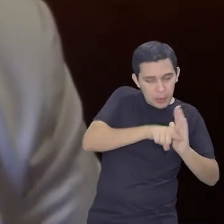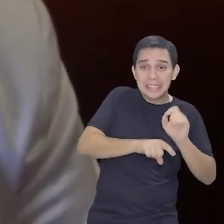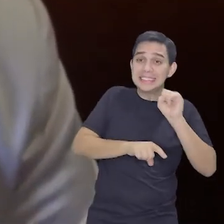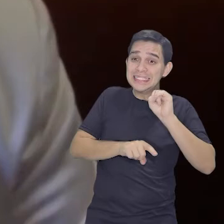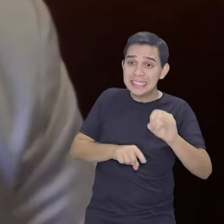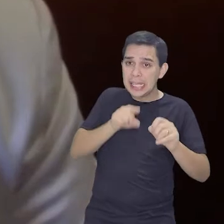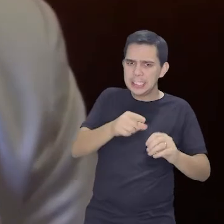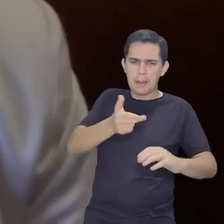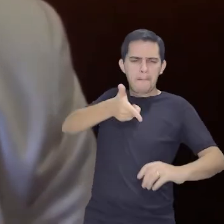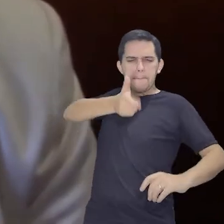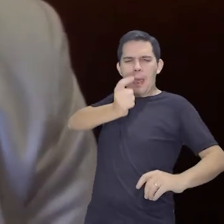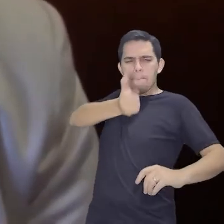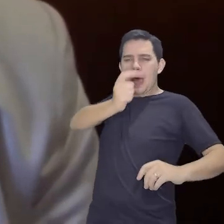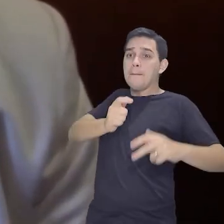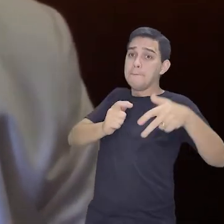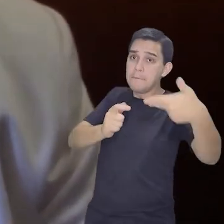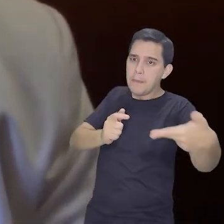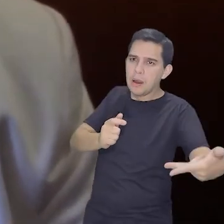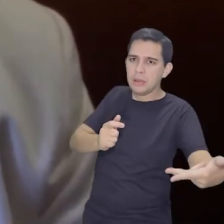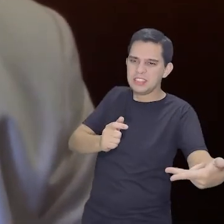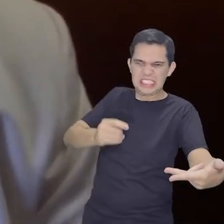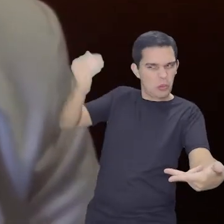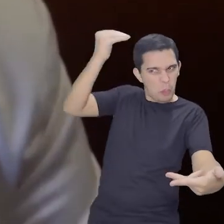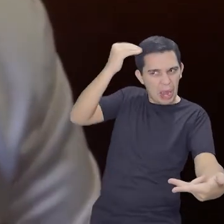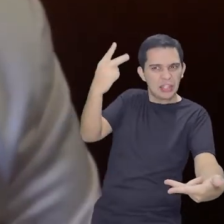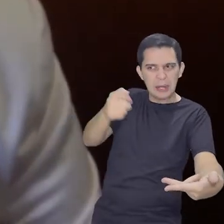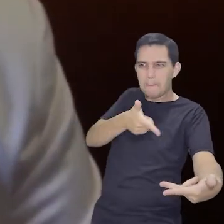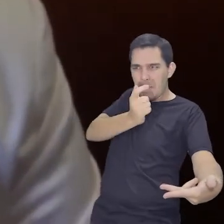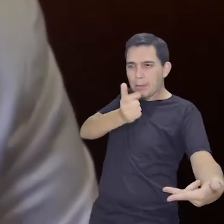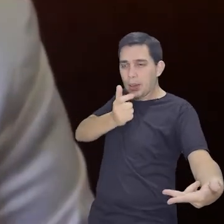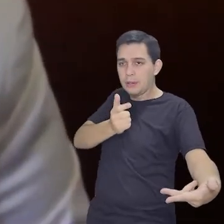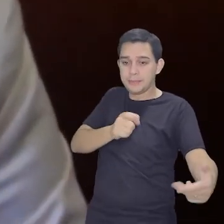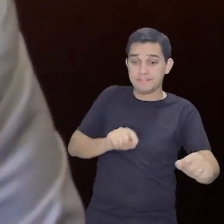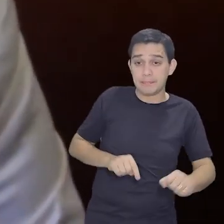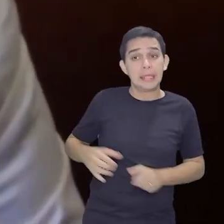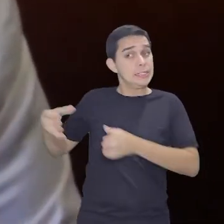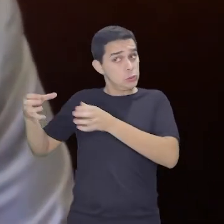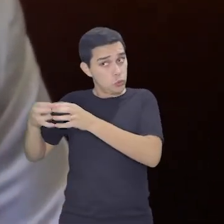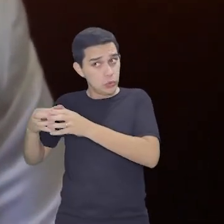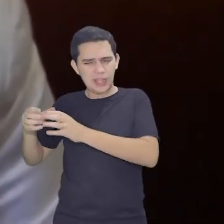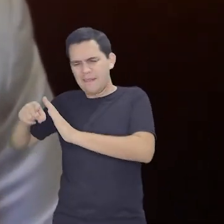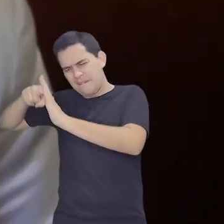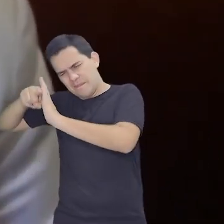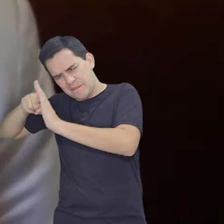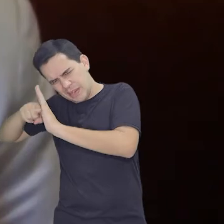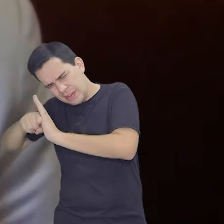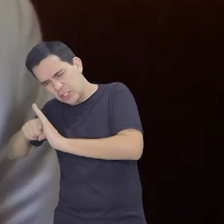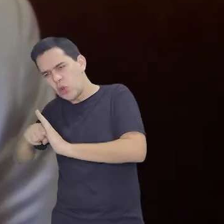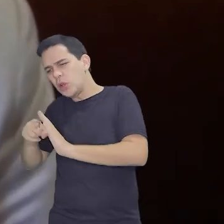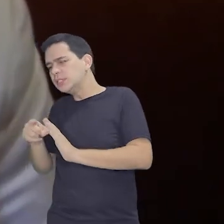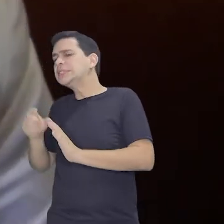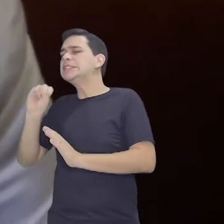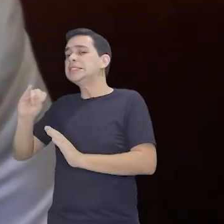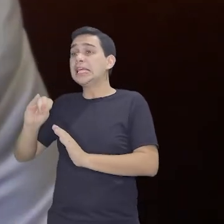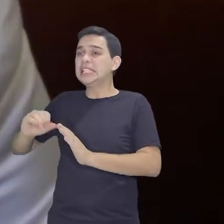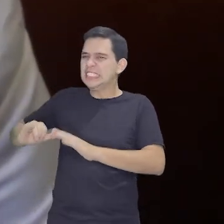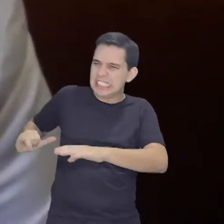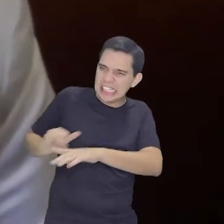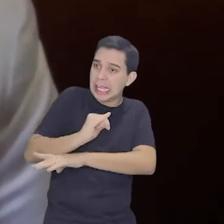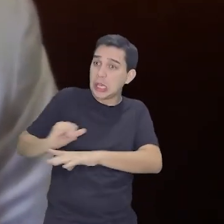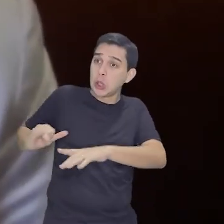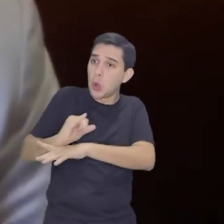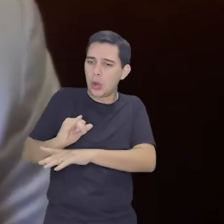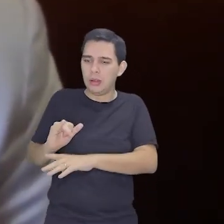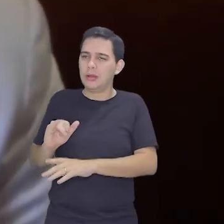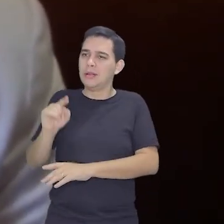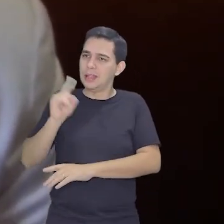e avaliou o quadro probatório que restou no inquérito, né? E a outra era sobre, no caso aí, a fraude processual, saber